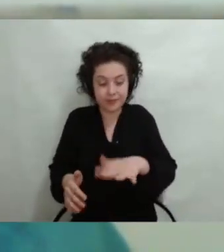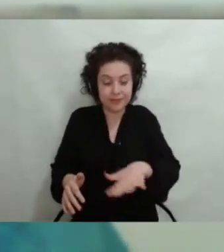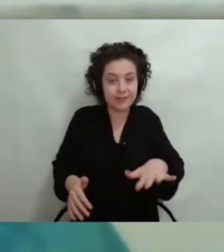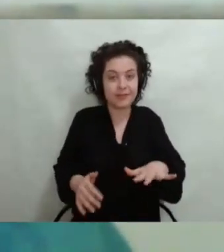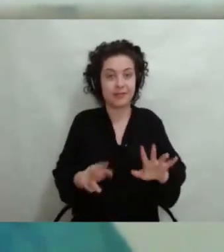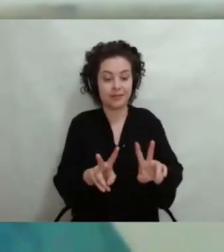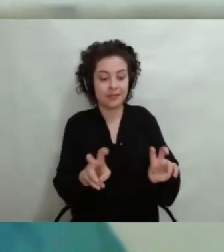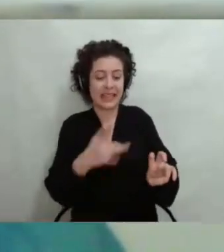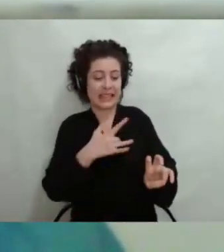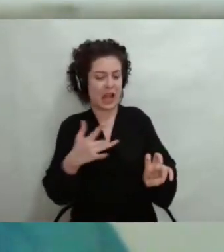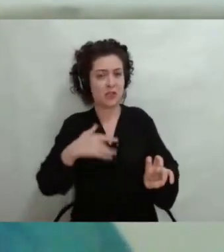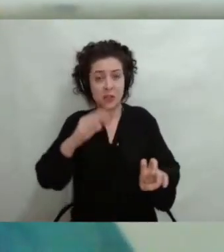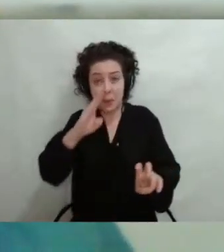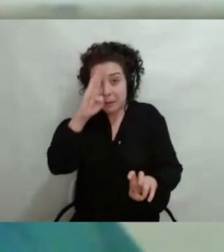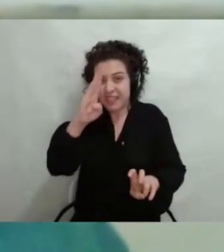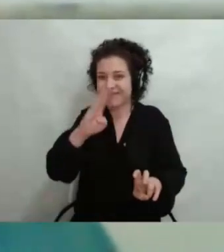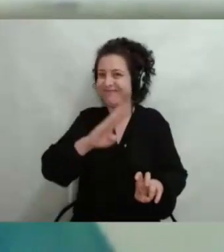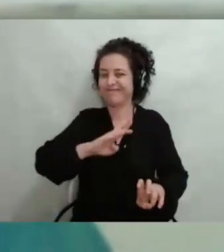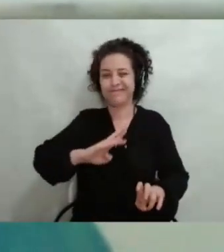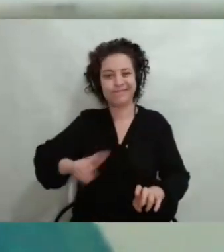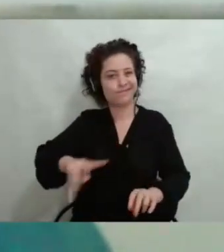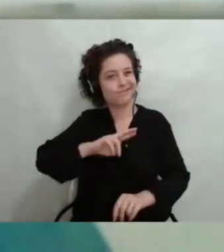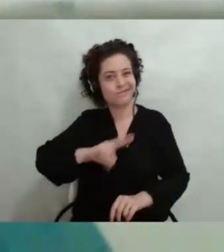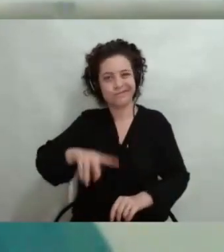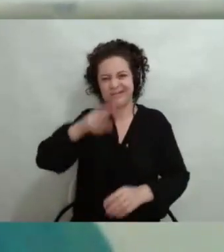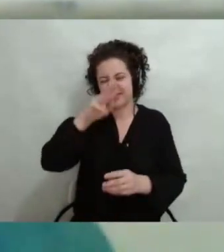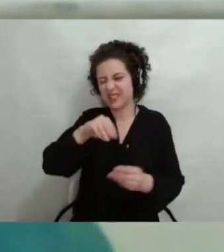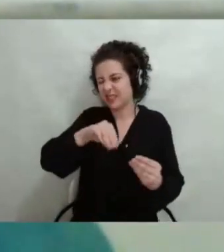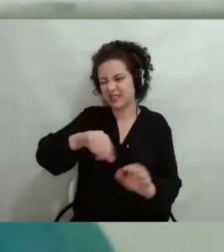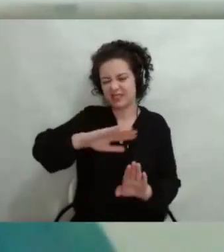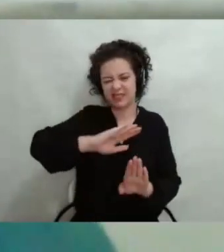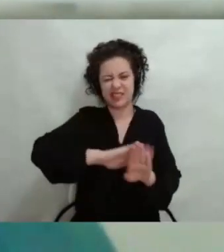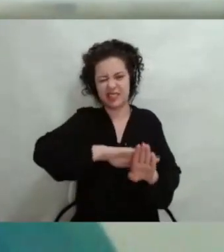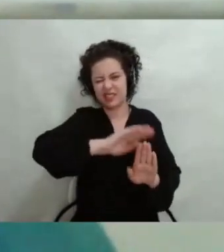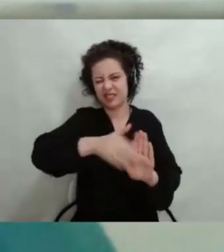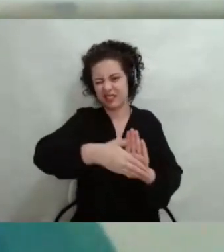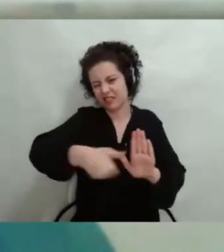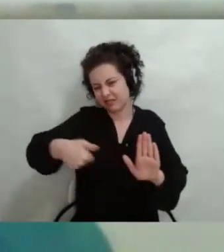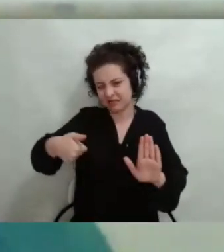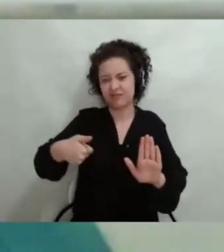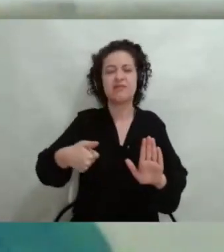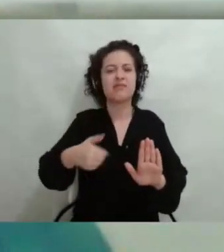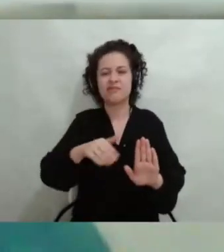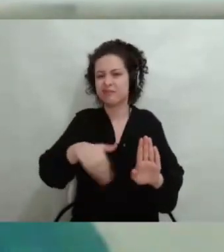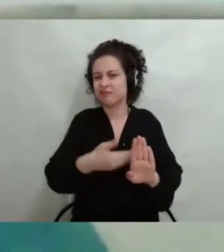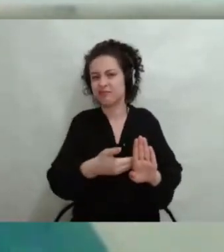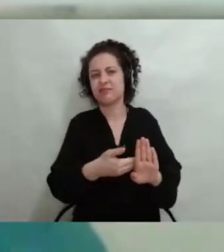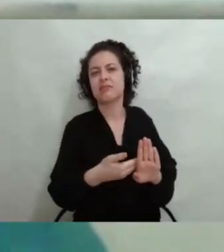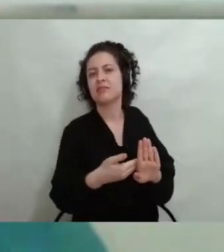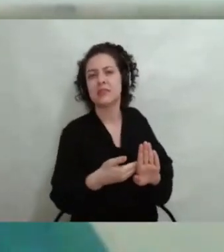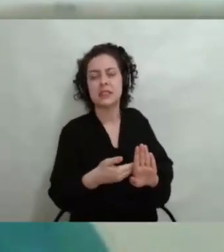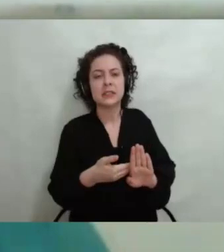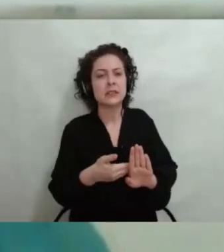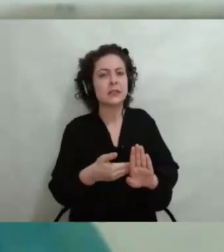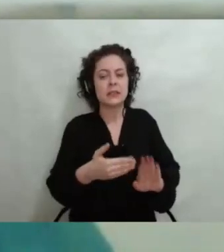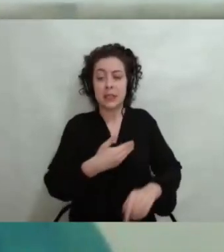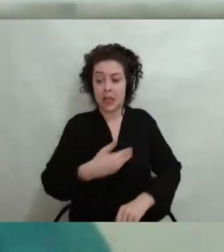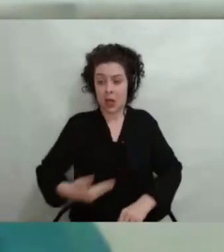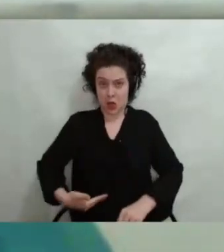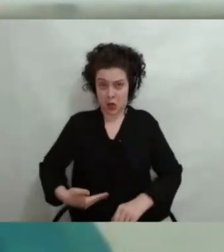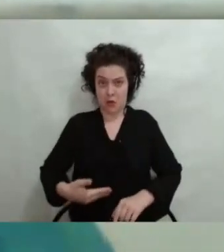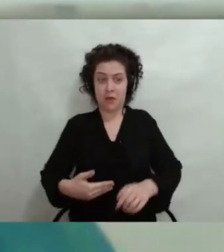um tema central, era um tema periférico, porque indicava que o governo que então